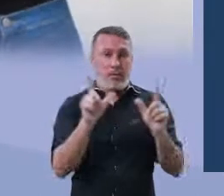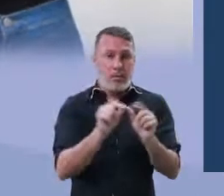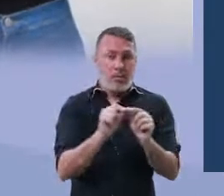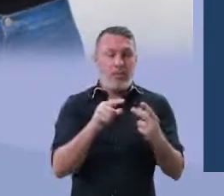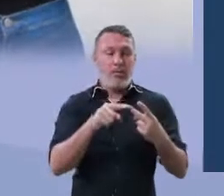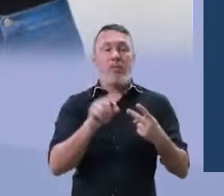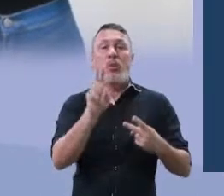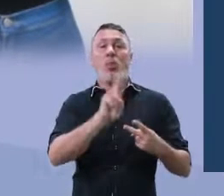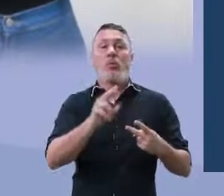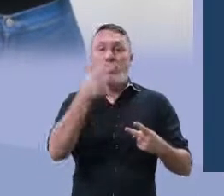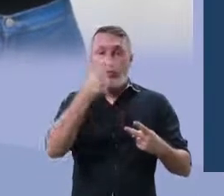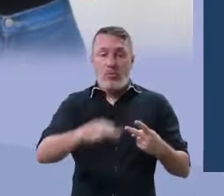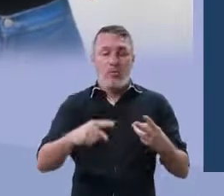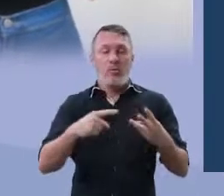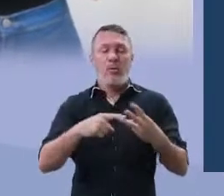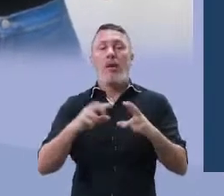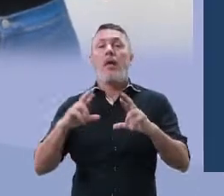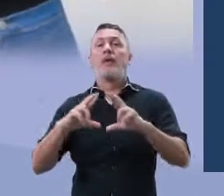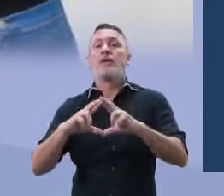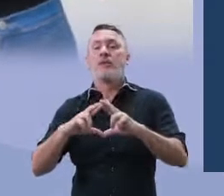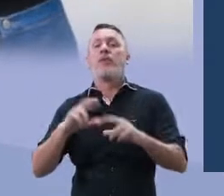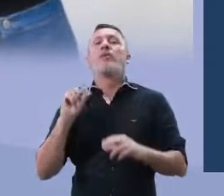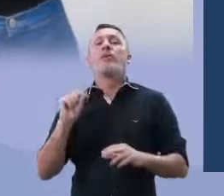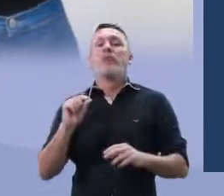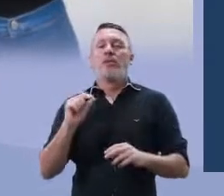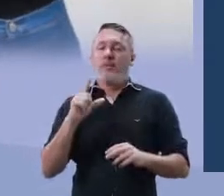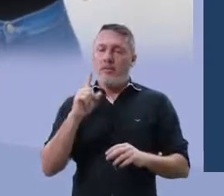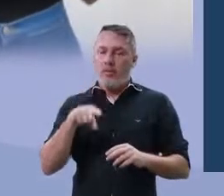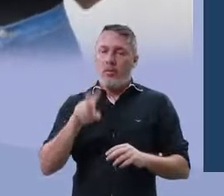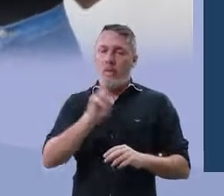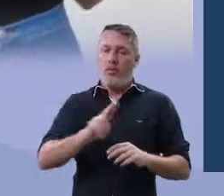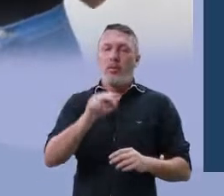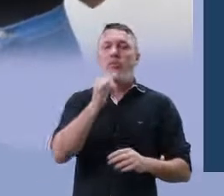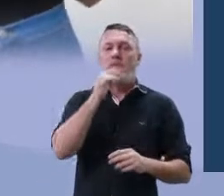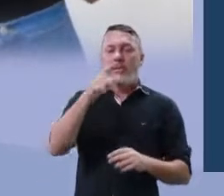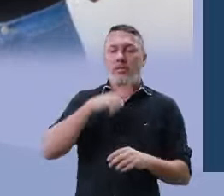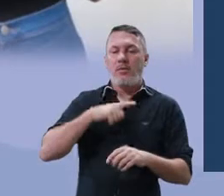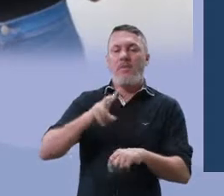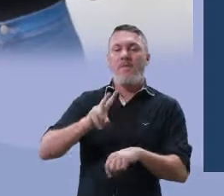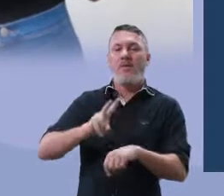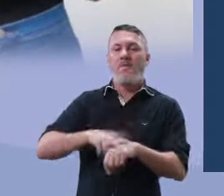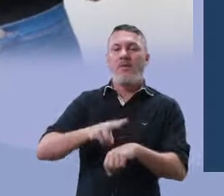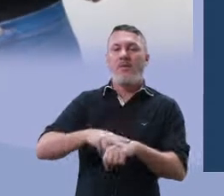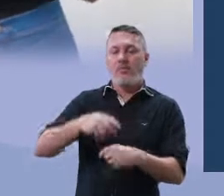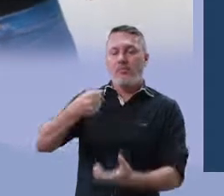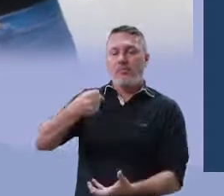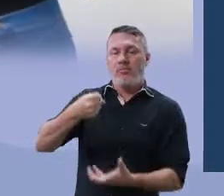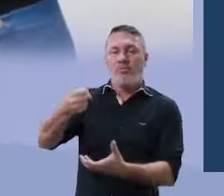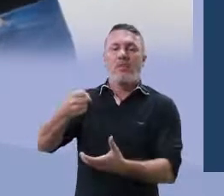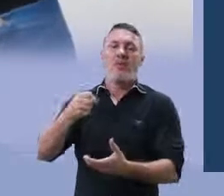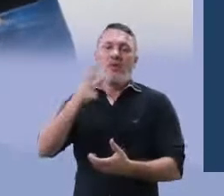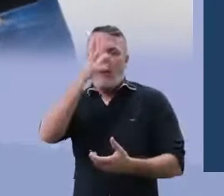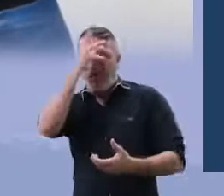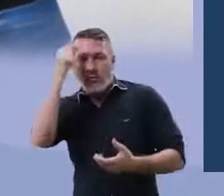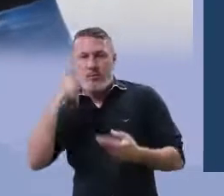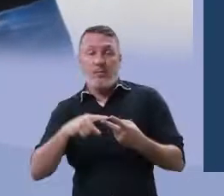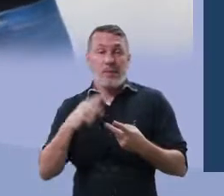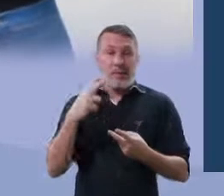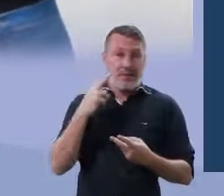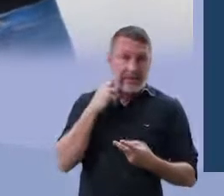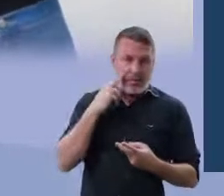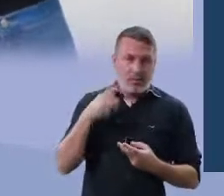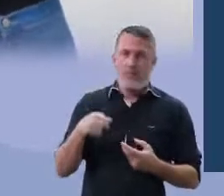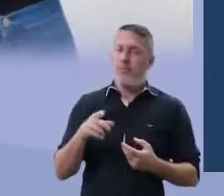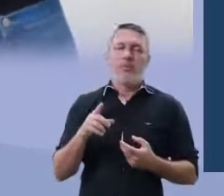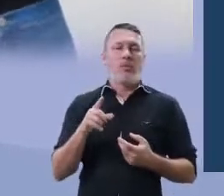vocês: redução, reutilização e reciclagem. Um exemplo de reciclagem é a utilização de garrafas de vidro retornáveis para